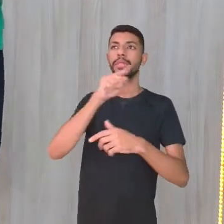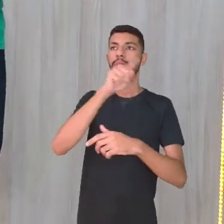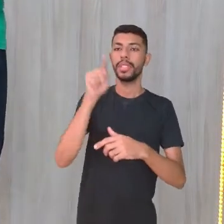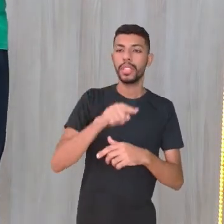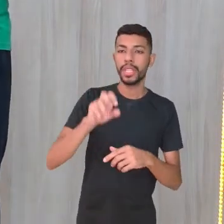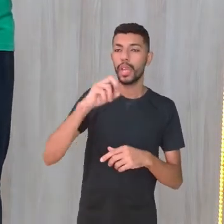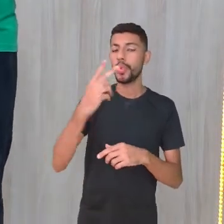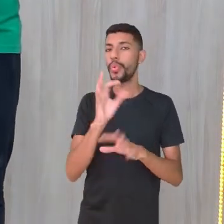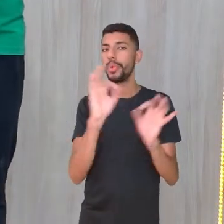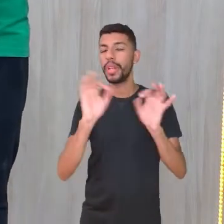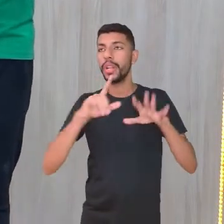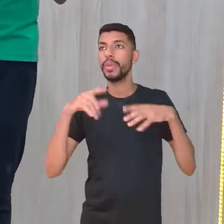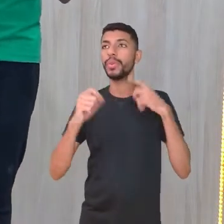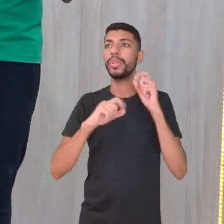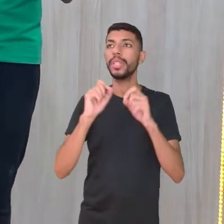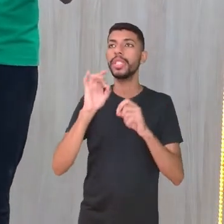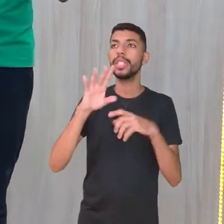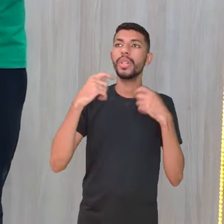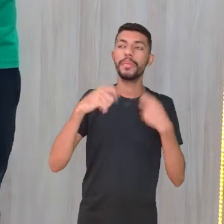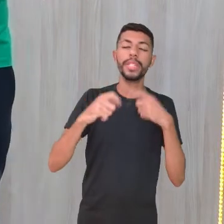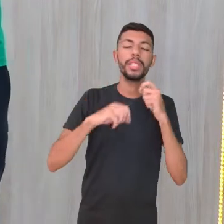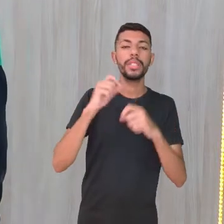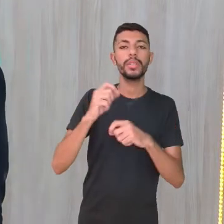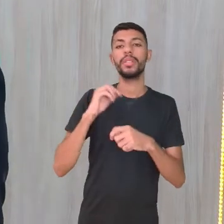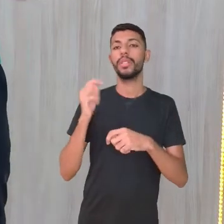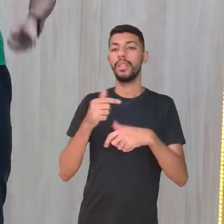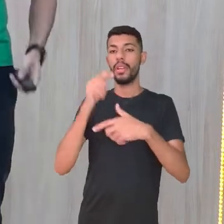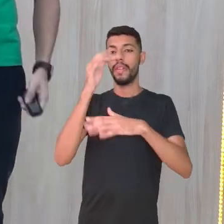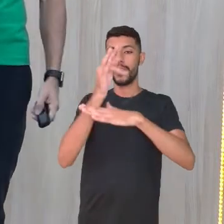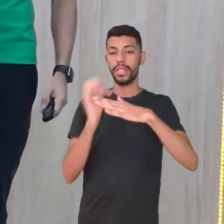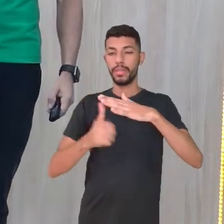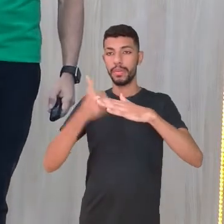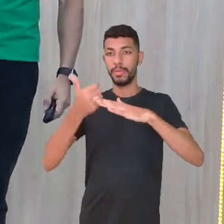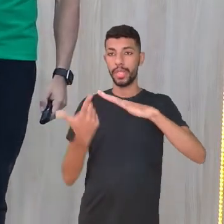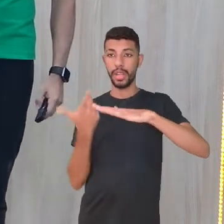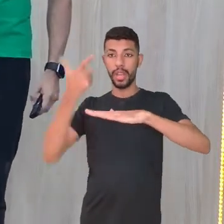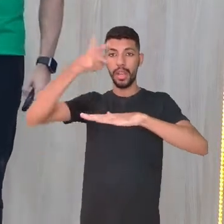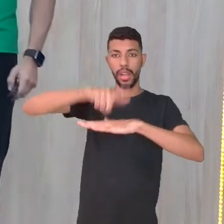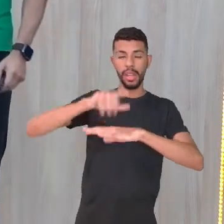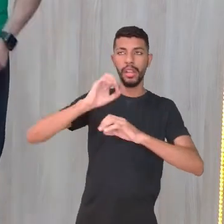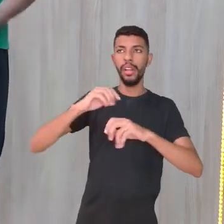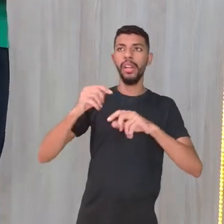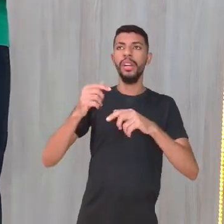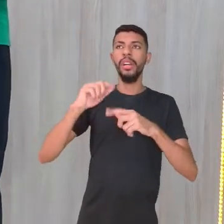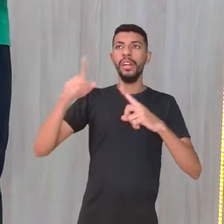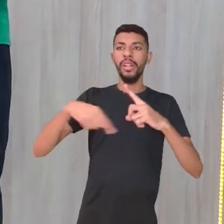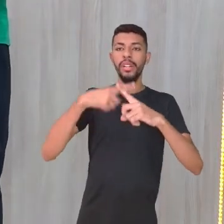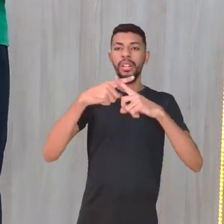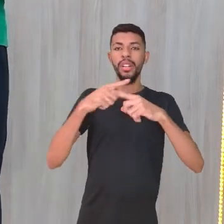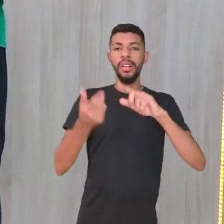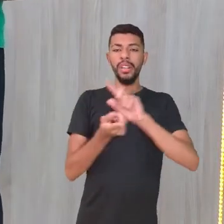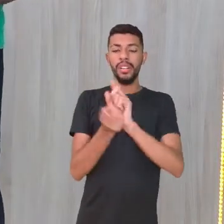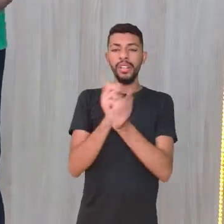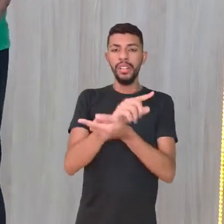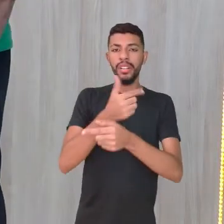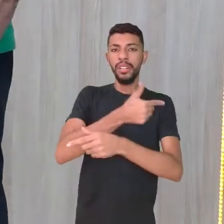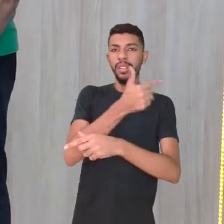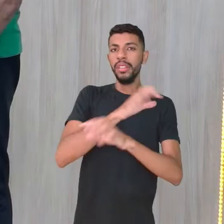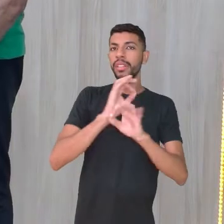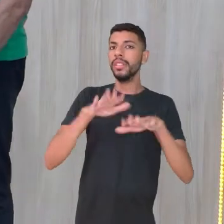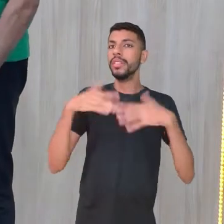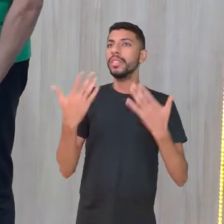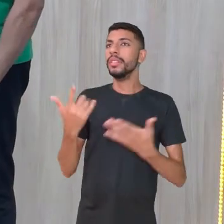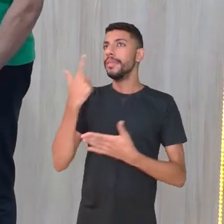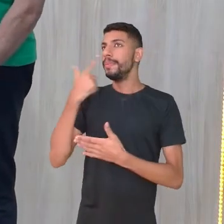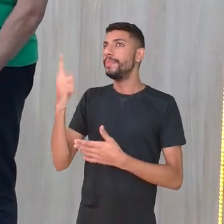você pegar a primeira fração e repetir e multiplicar pelo inverso da segunda, certo? Então,